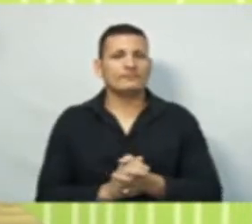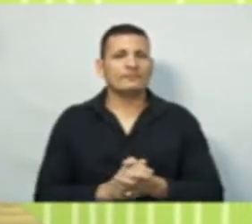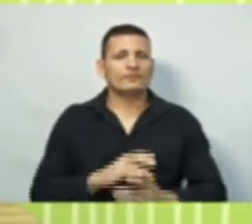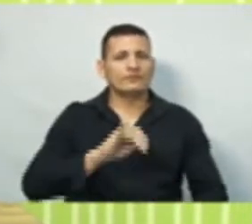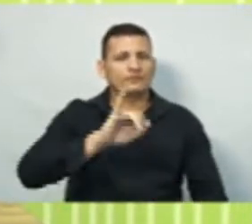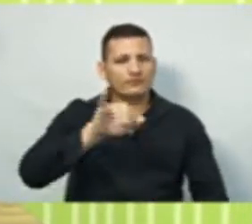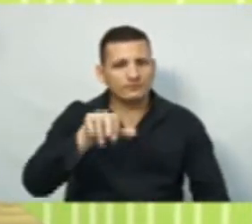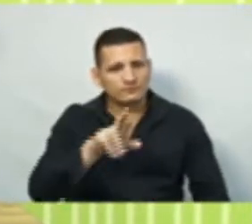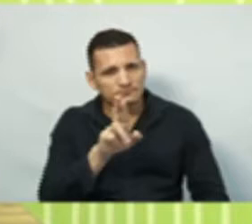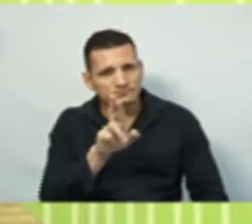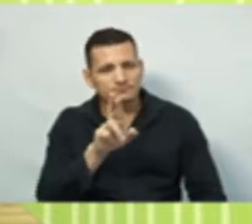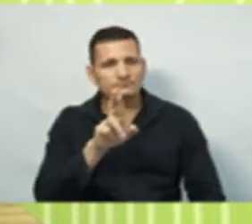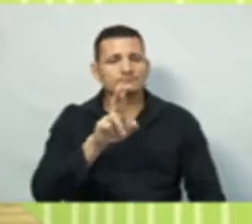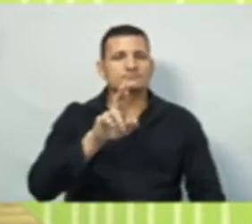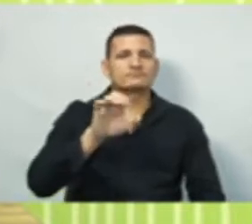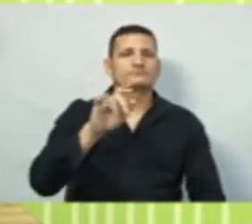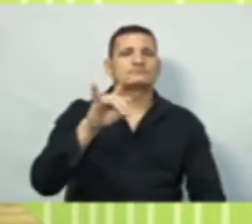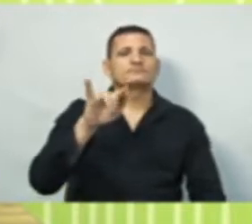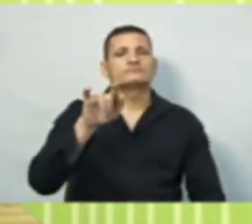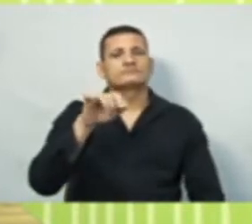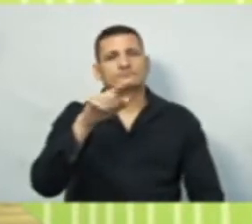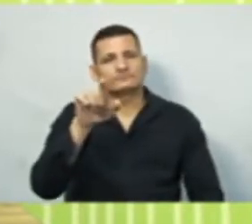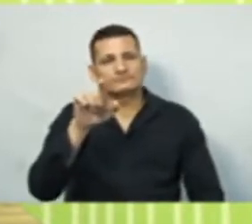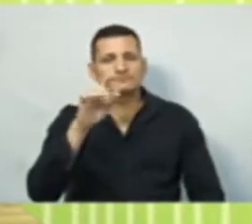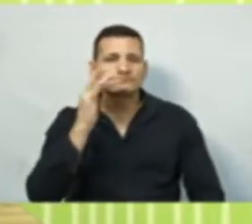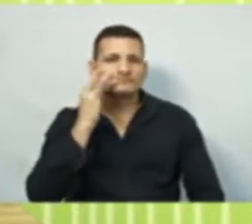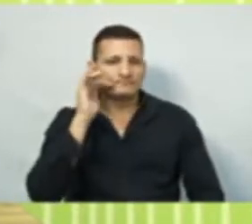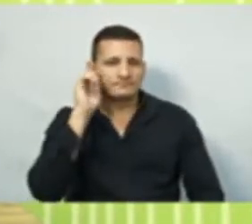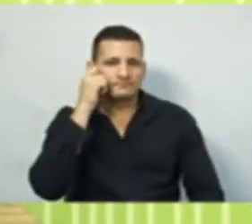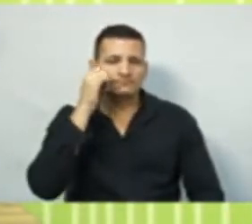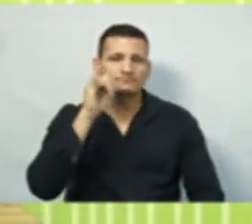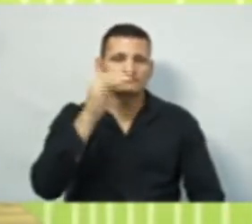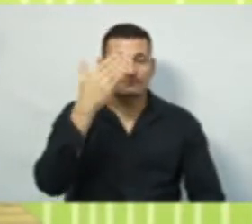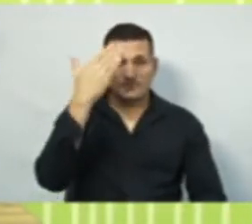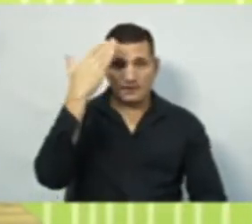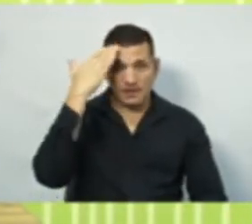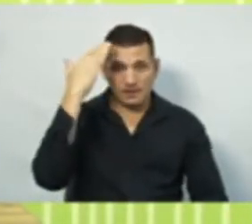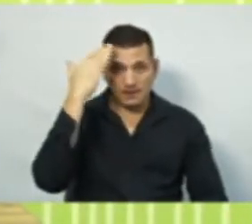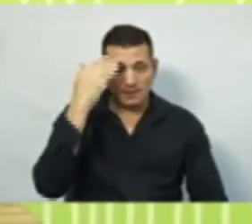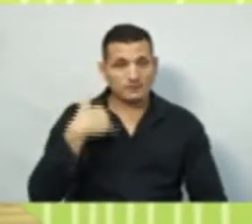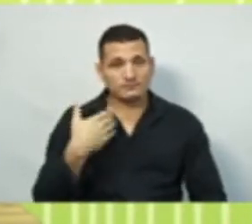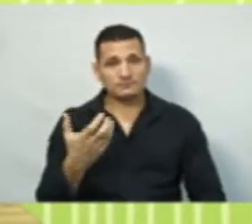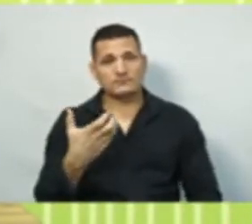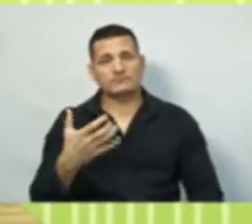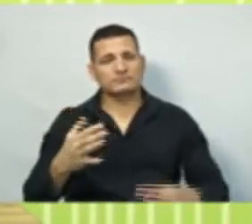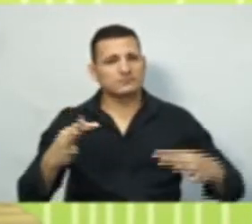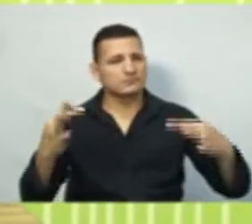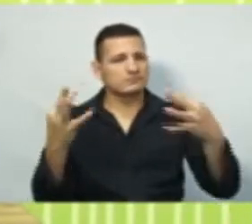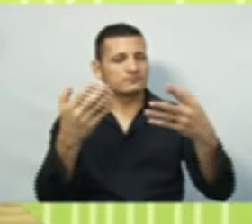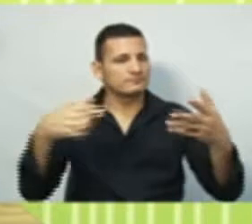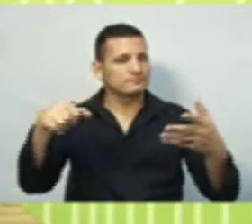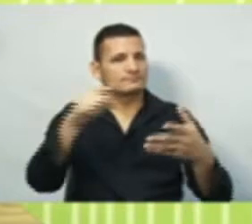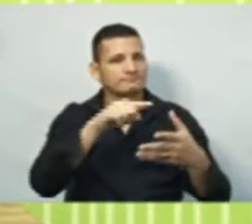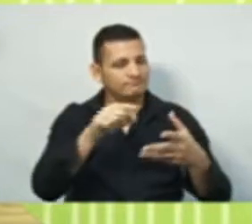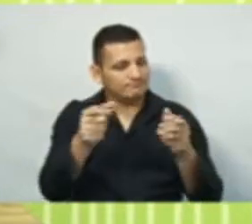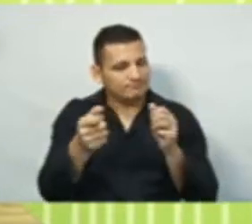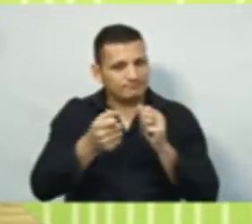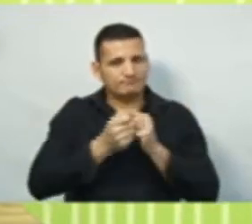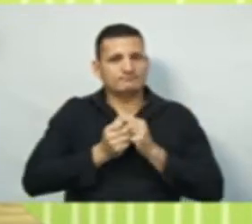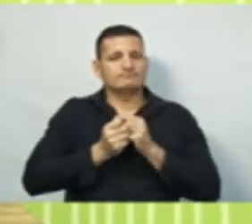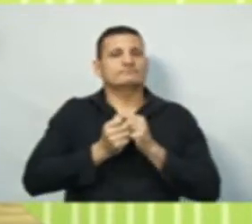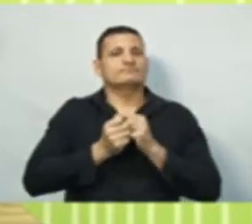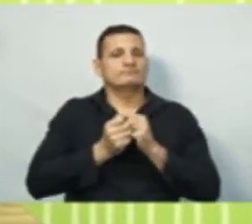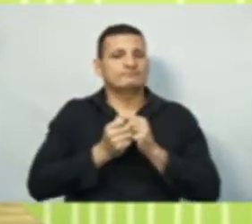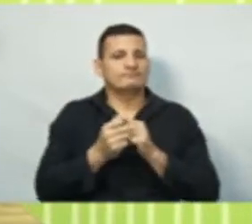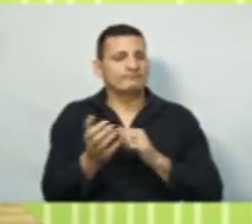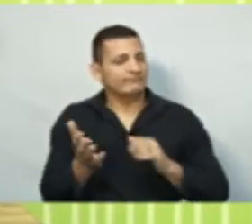Jaru, Espigão, Ouro Preto, de Paraná, olha, eu quero todos vocês conosco nesta sala.